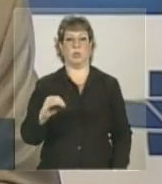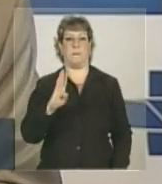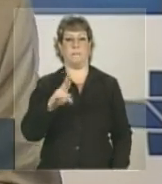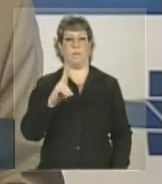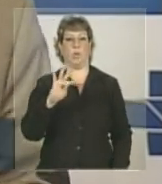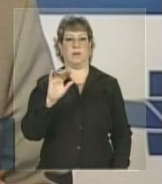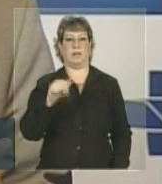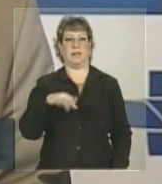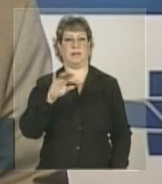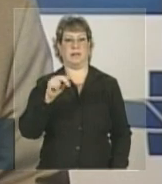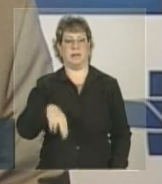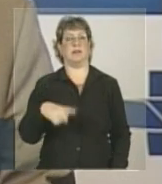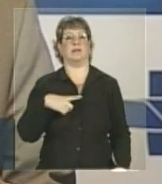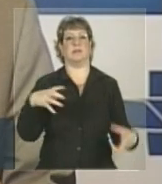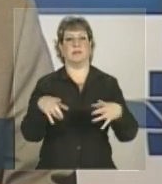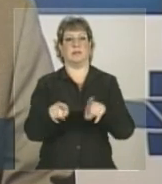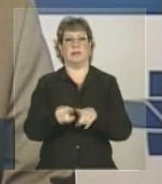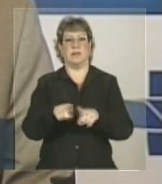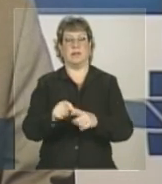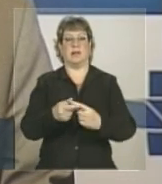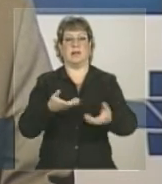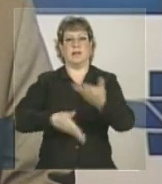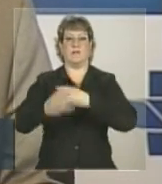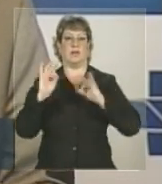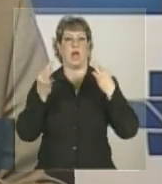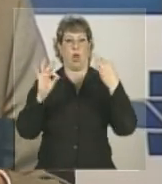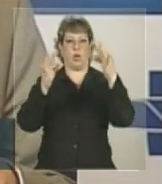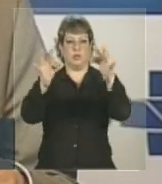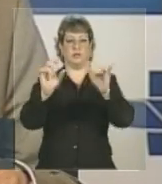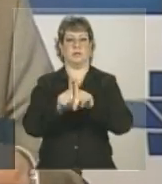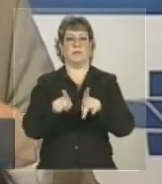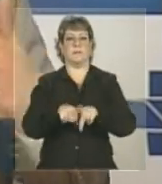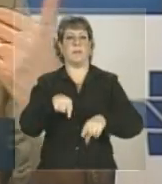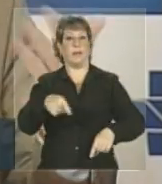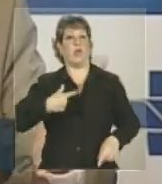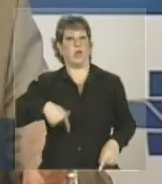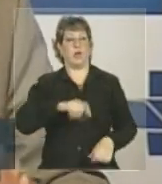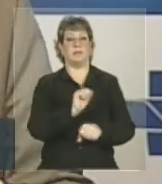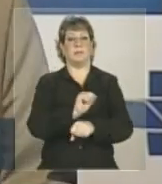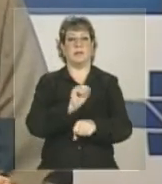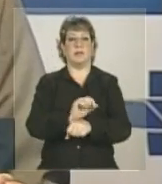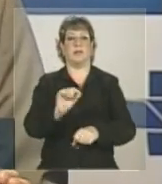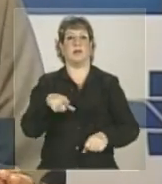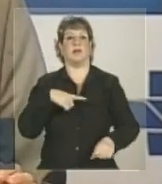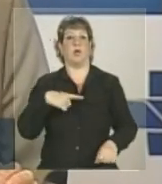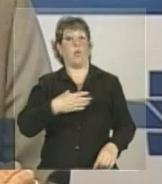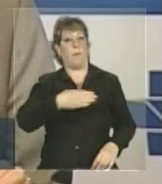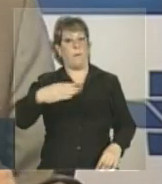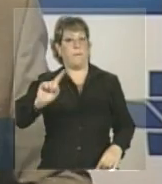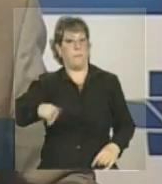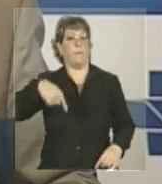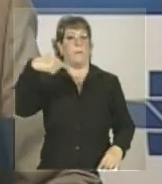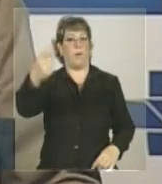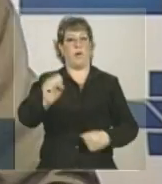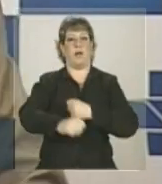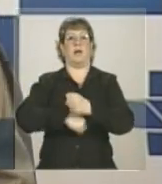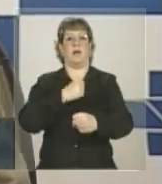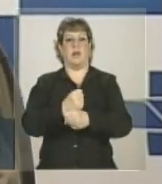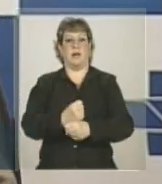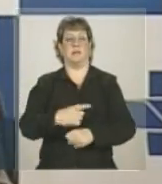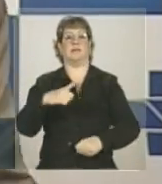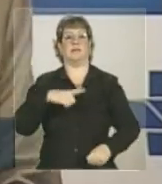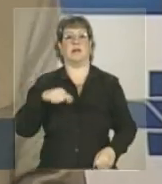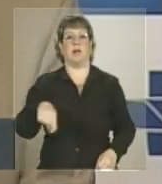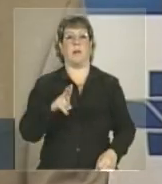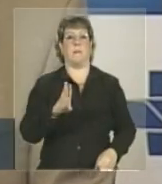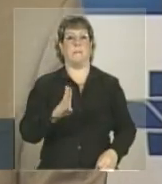produtor internacional, dentro de um acordo de transferência de tecnologia. Nossa expectativa já é que, já no próximo ano, aí, o Butantan esteja